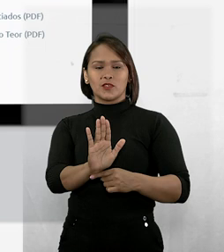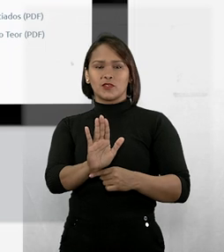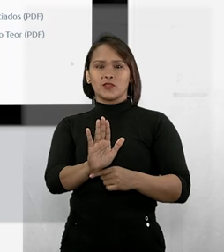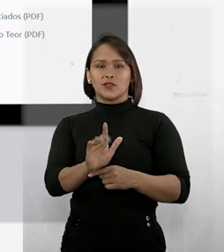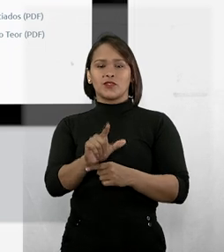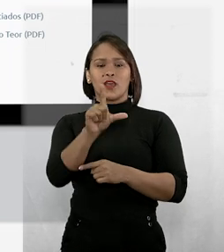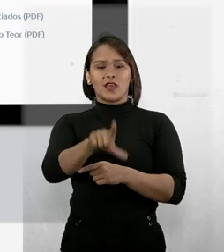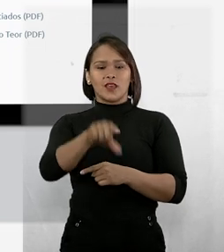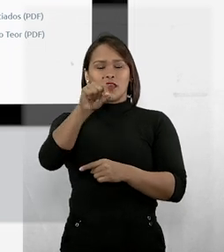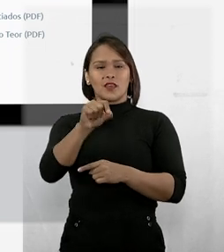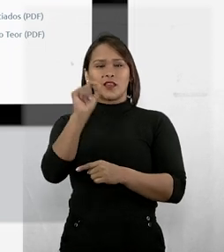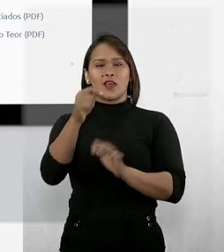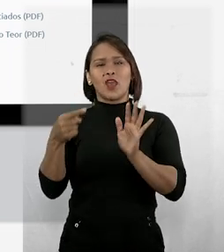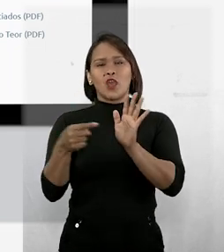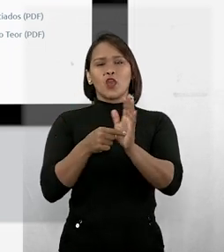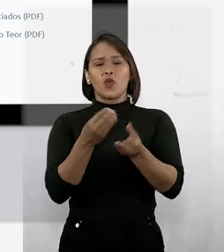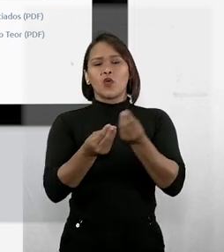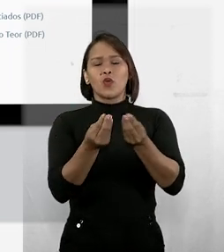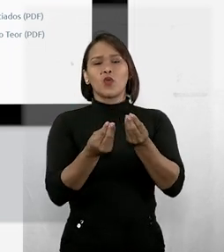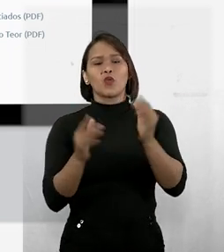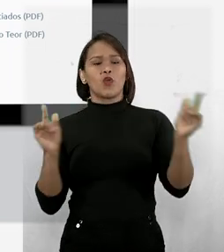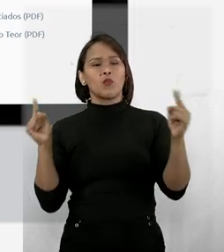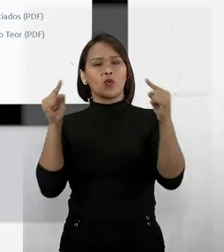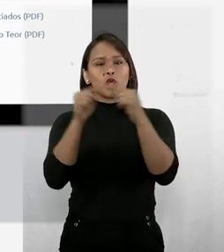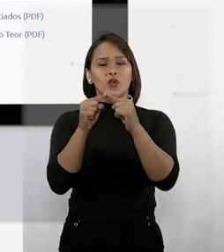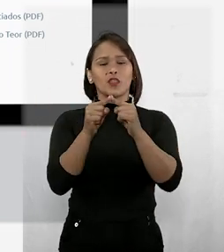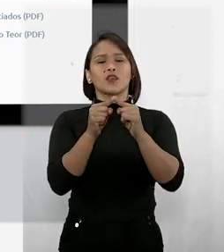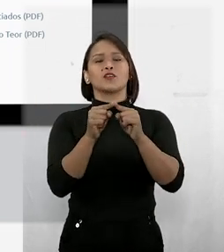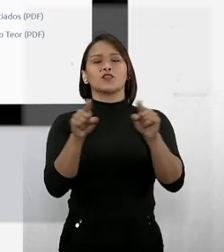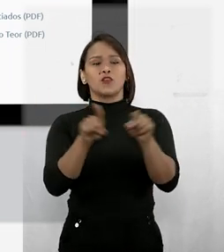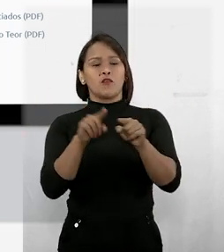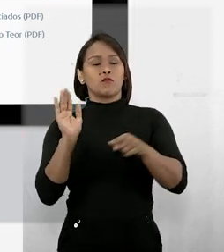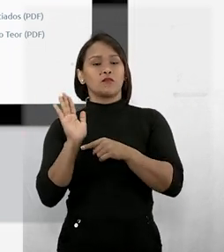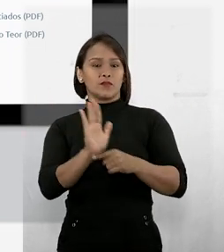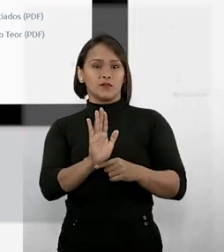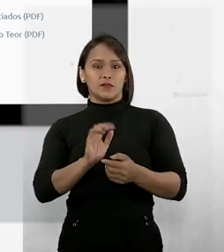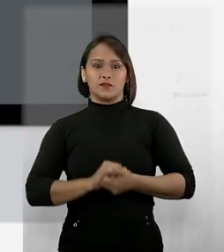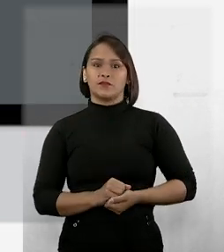e clicar em Como utilizar conectivos e operadores.